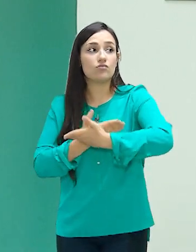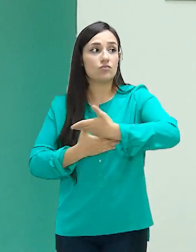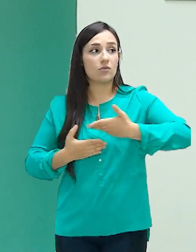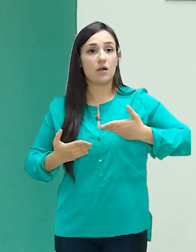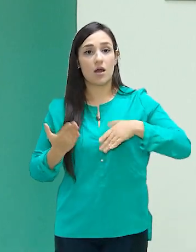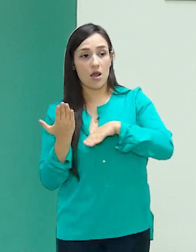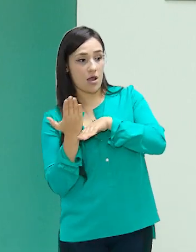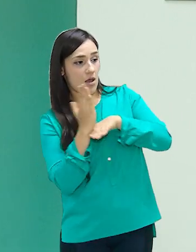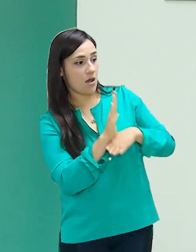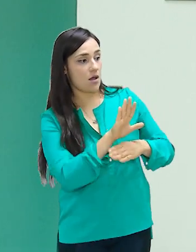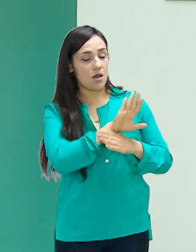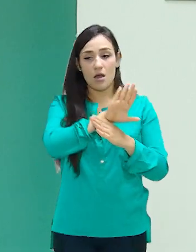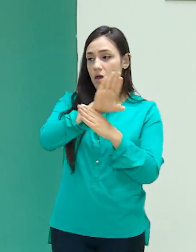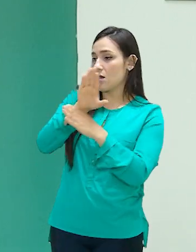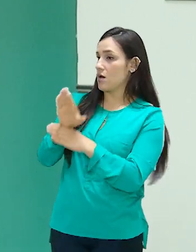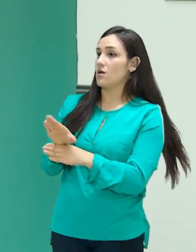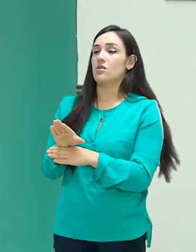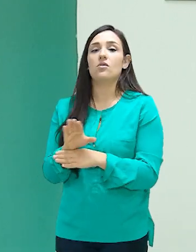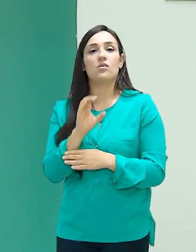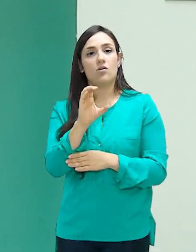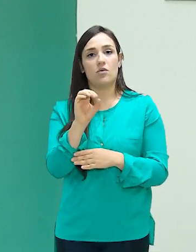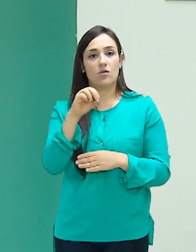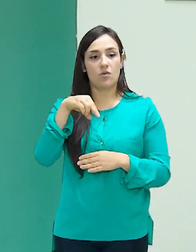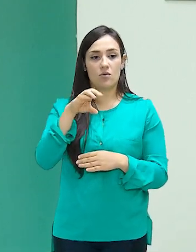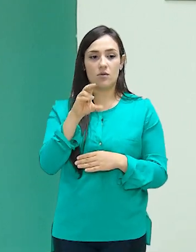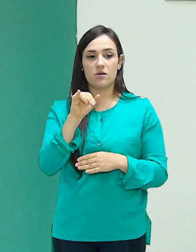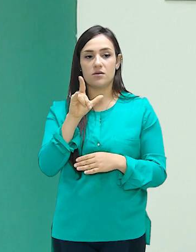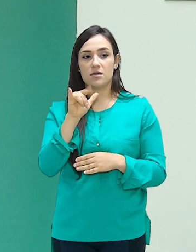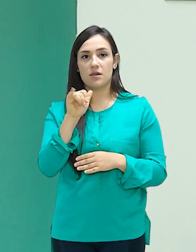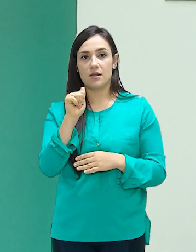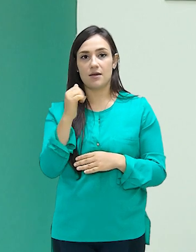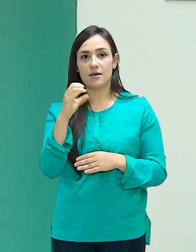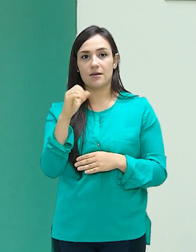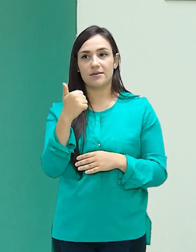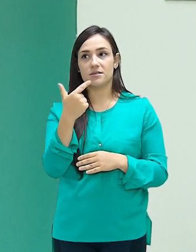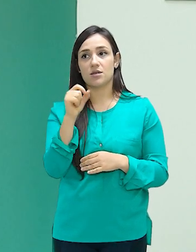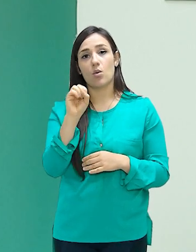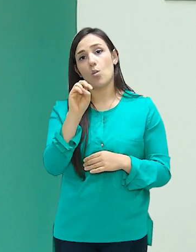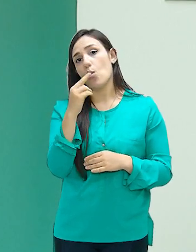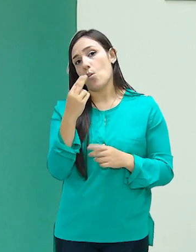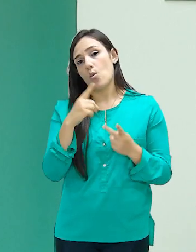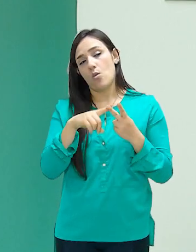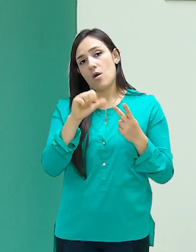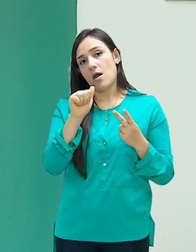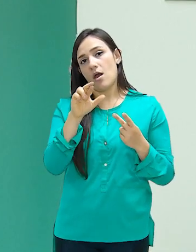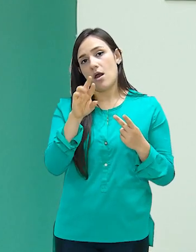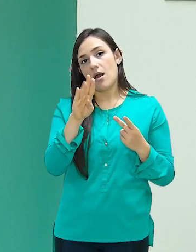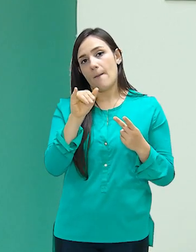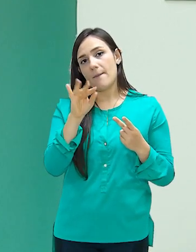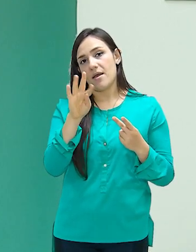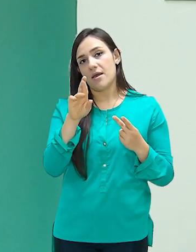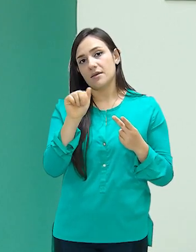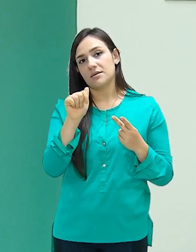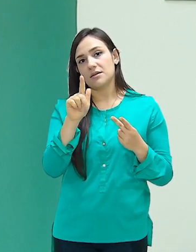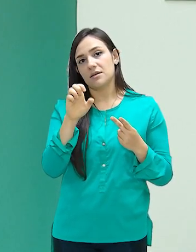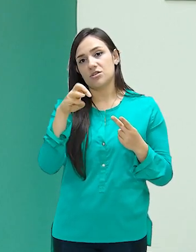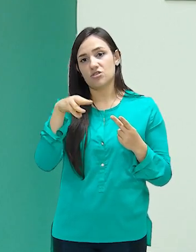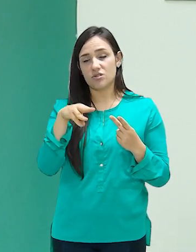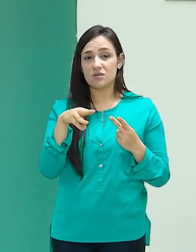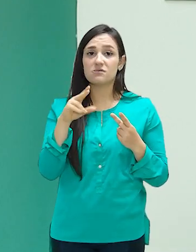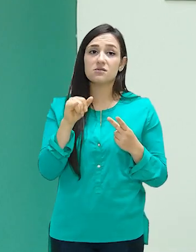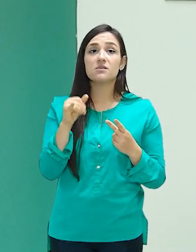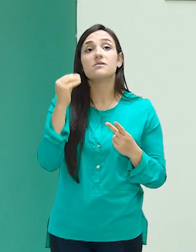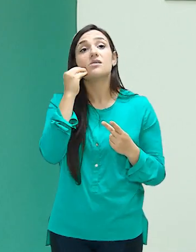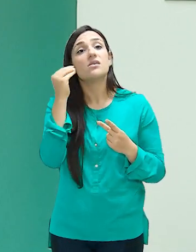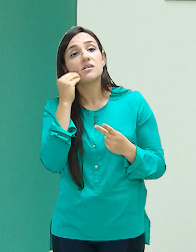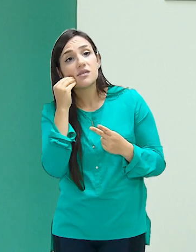práticas colaborativas, conciliação, arbitragem, porque não existe, essa via é melhor.